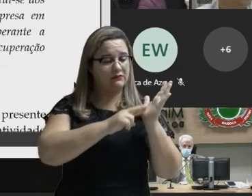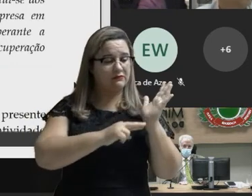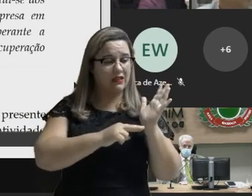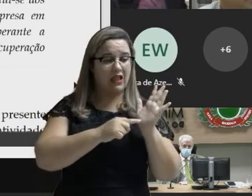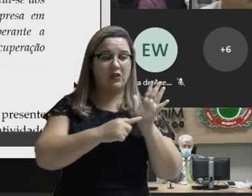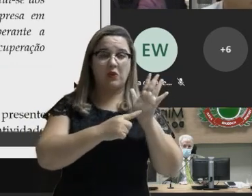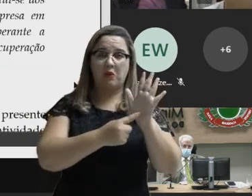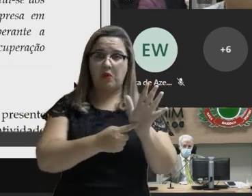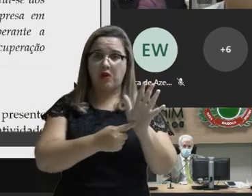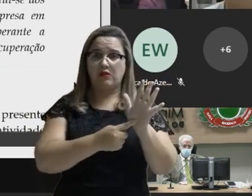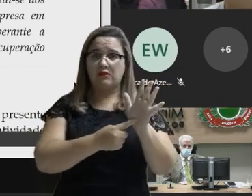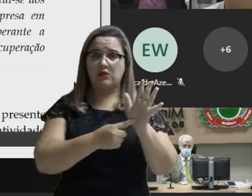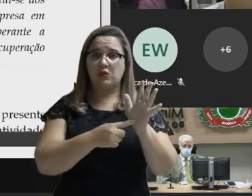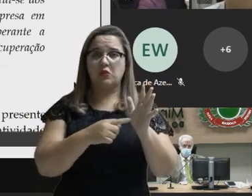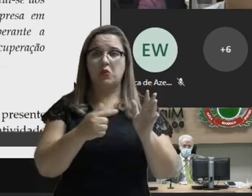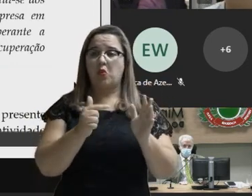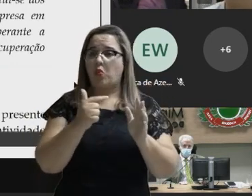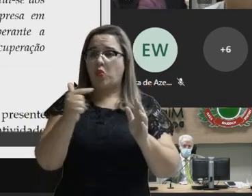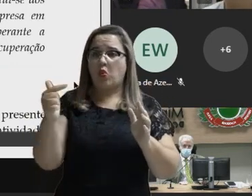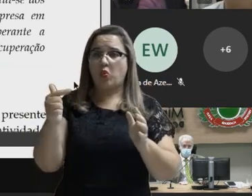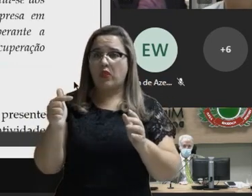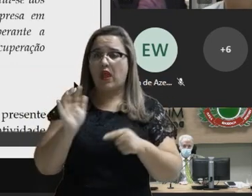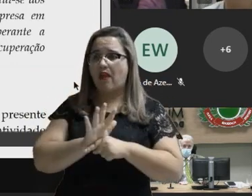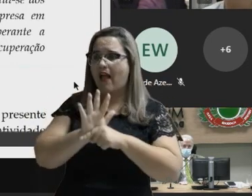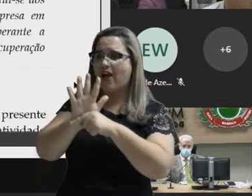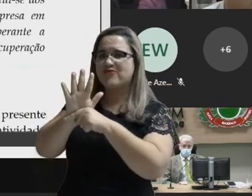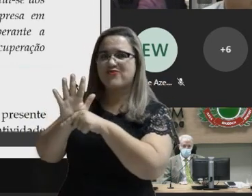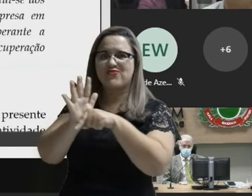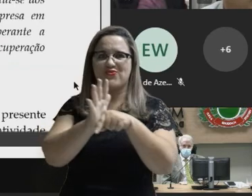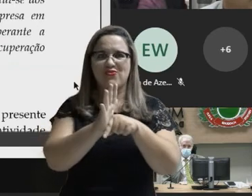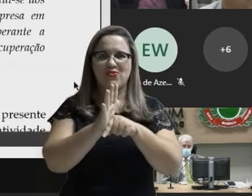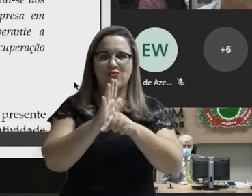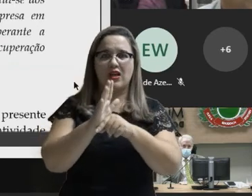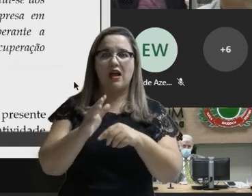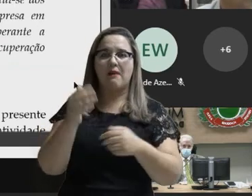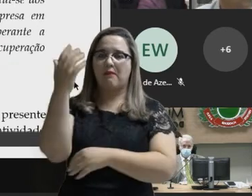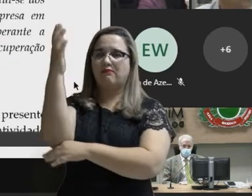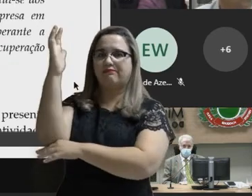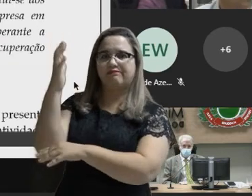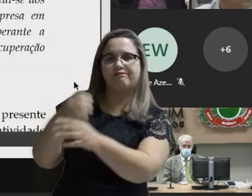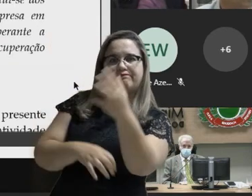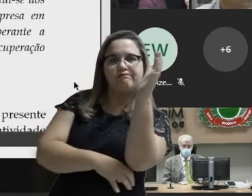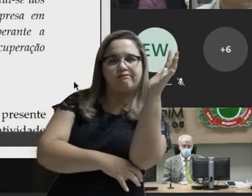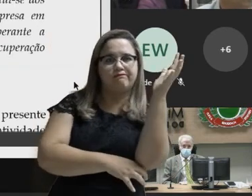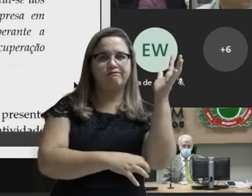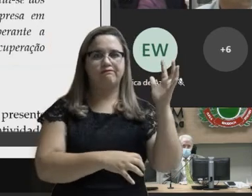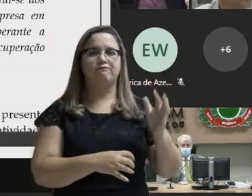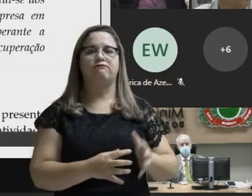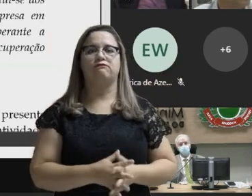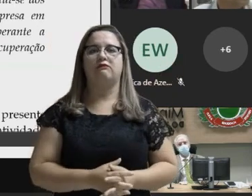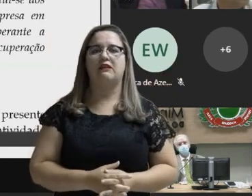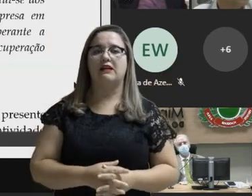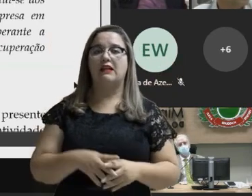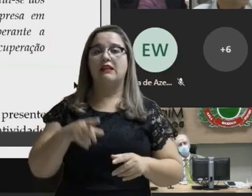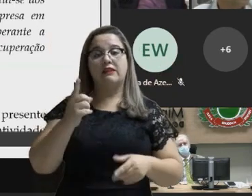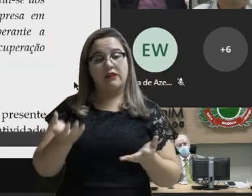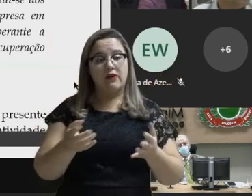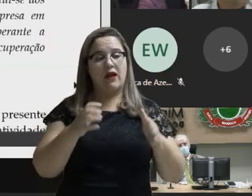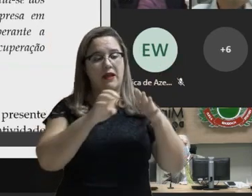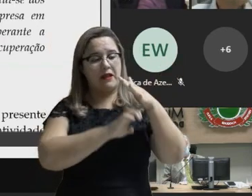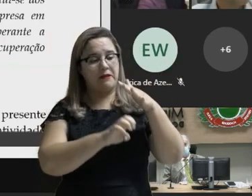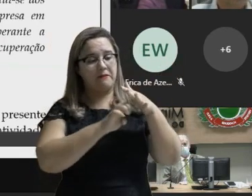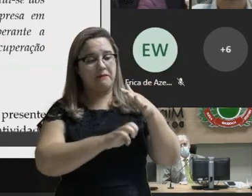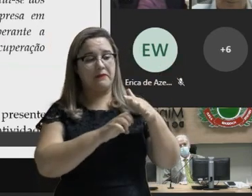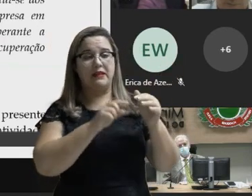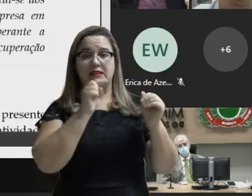nenhum passivo ambiental. Dessa forma, conclui-se dos elementos relacionados nesse inquérito civil que a empresa em questão,